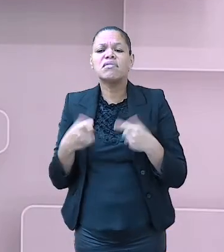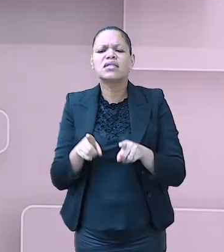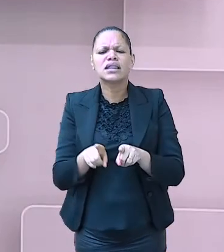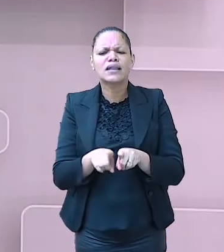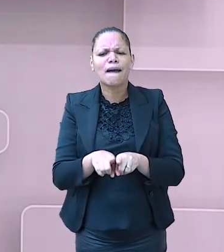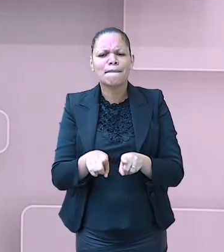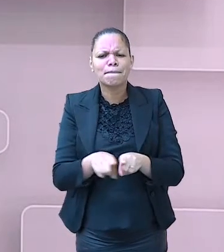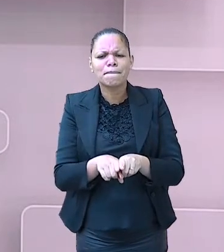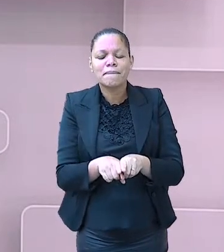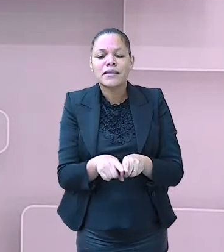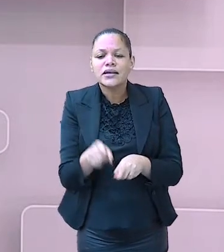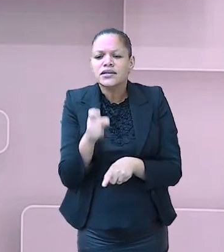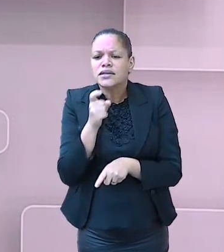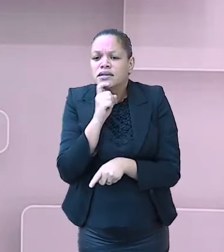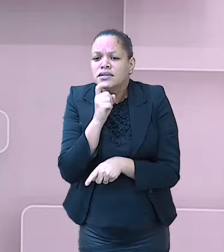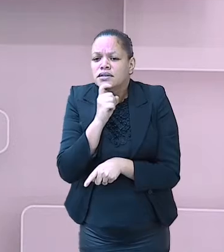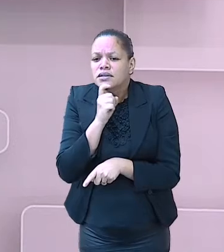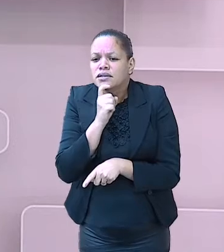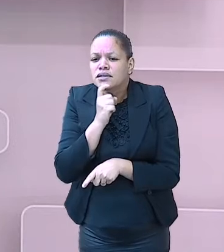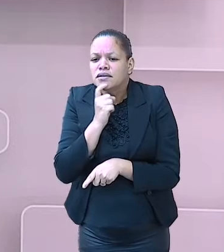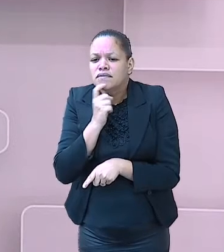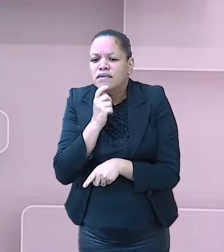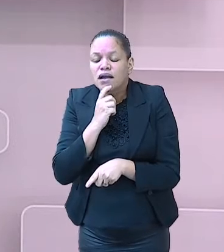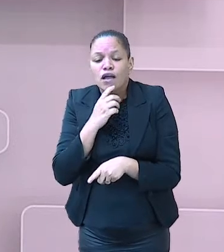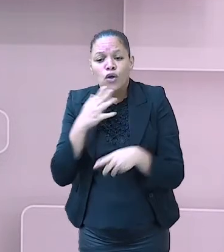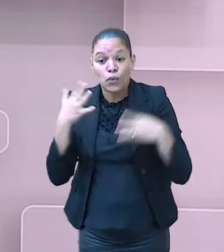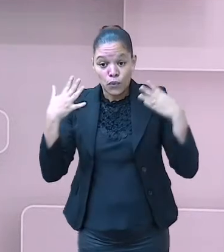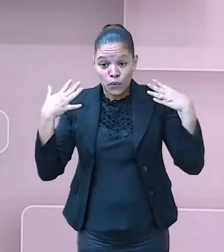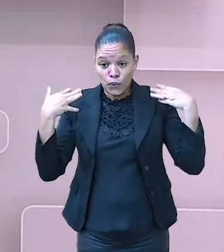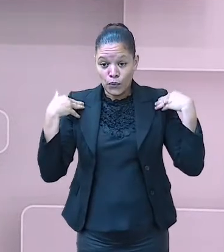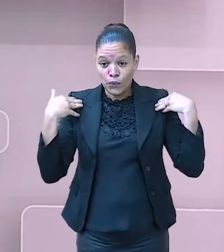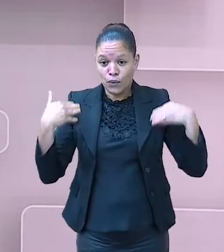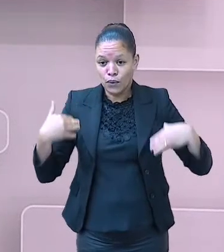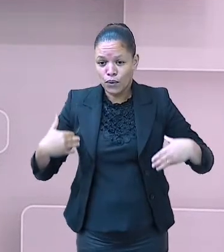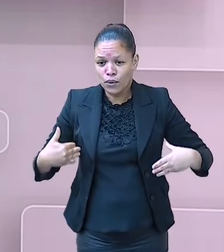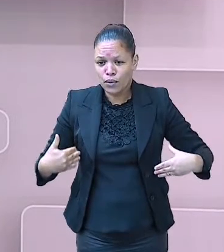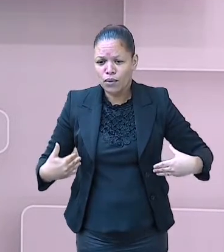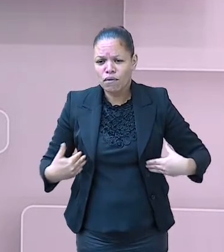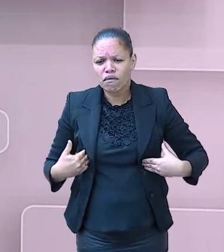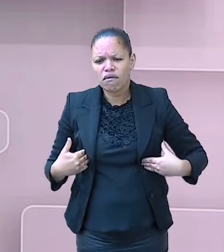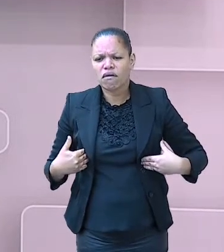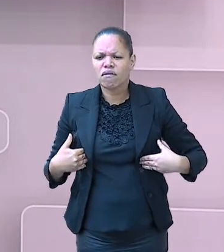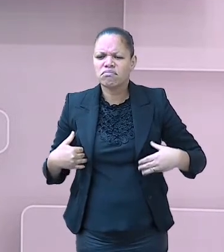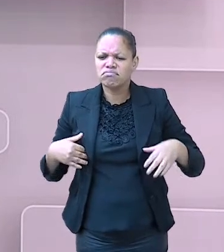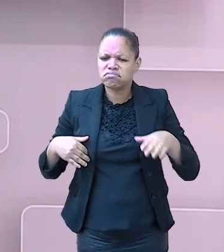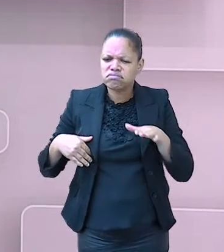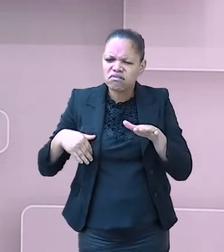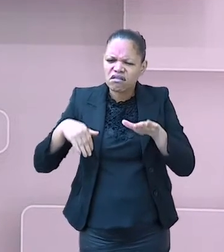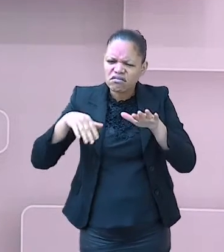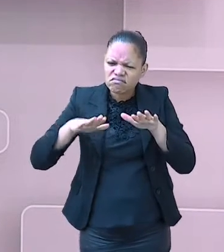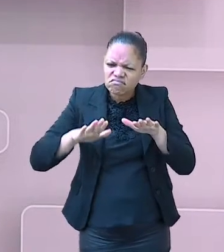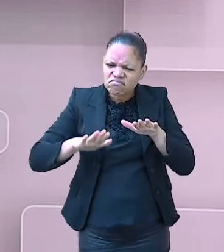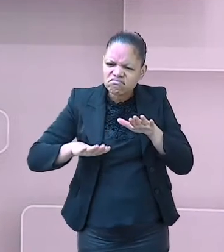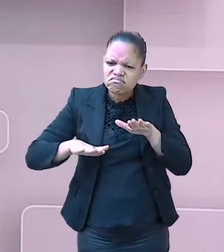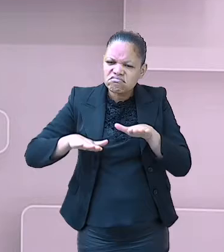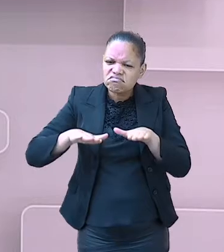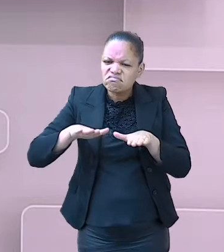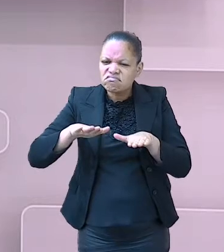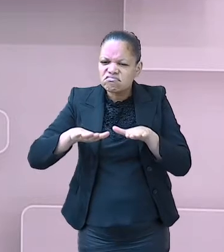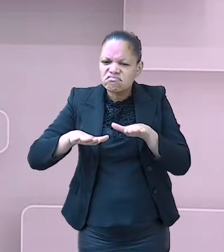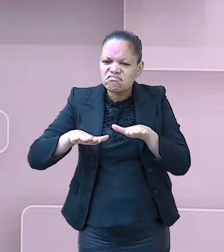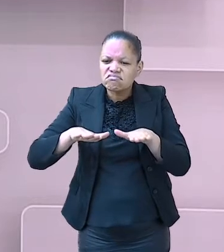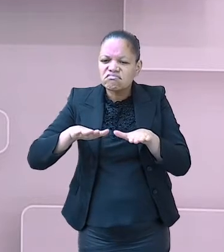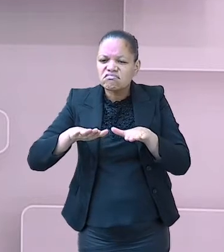do sistema delas, né, o corpo andado, elas ficam mais devagar. E quando está mais